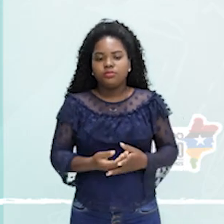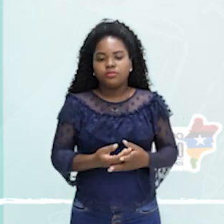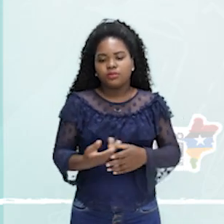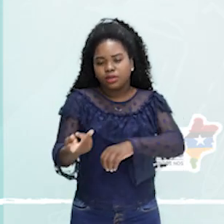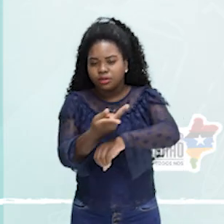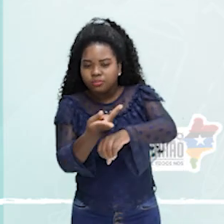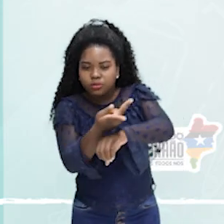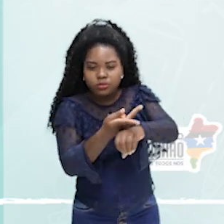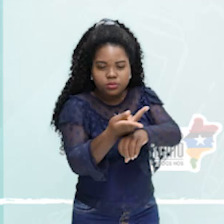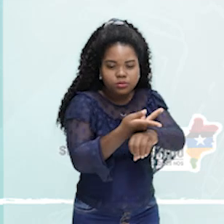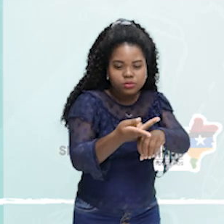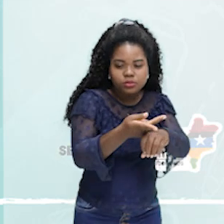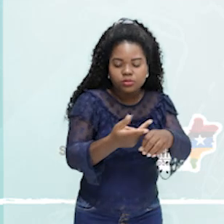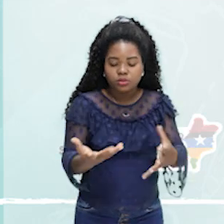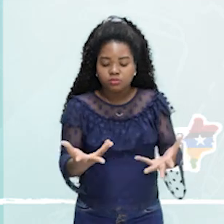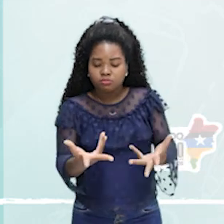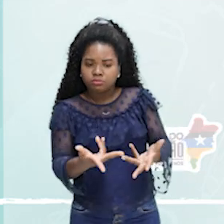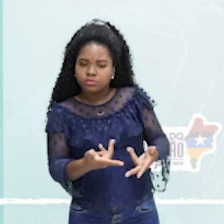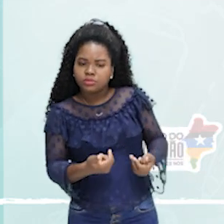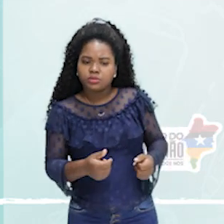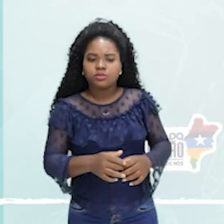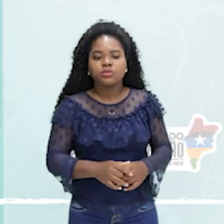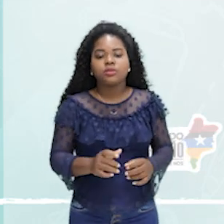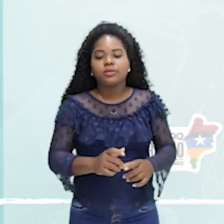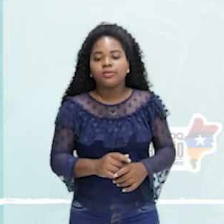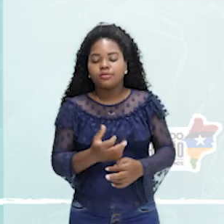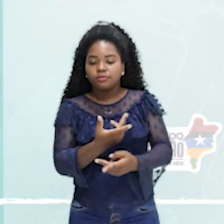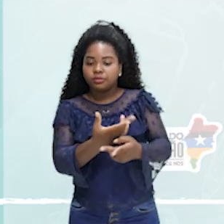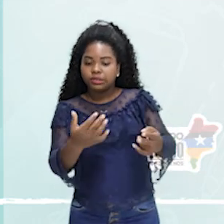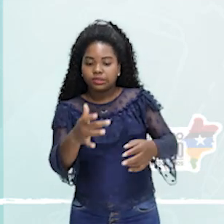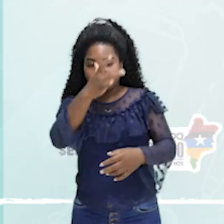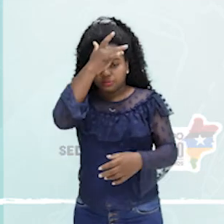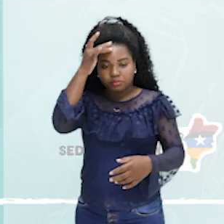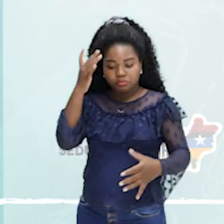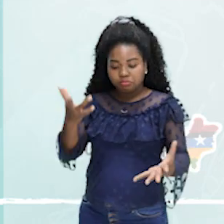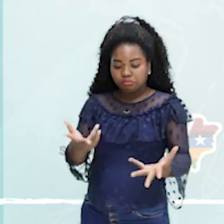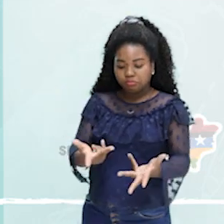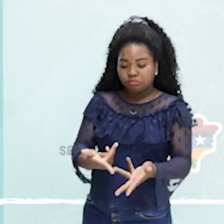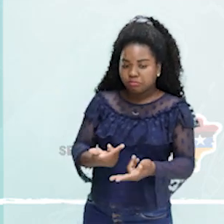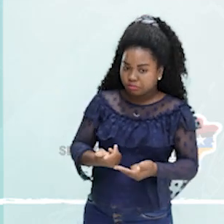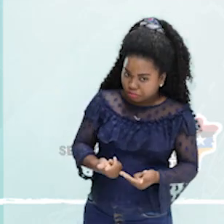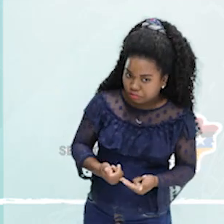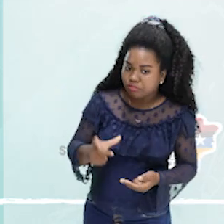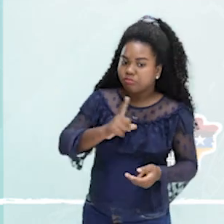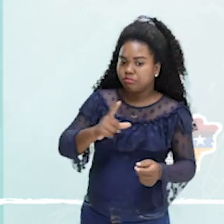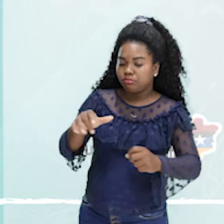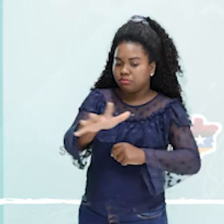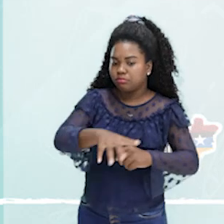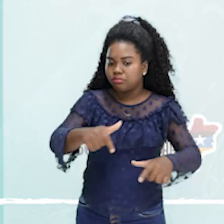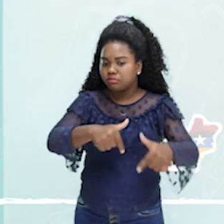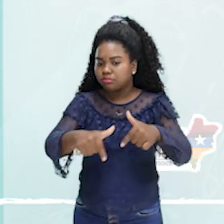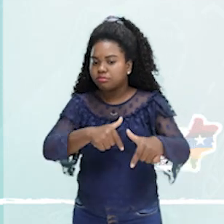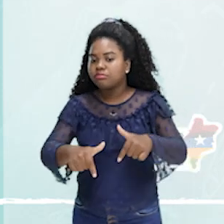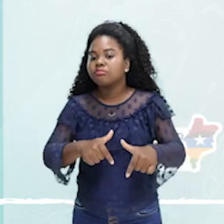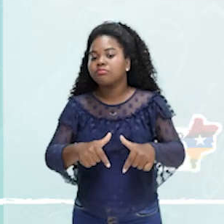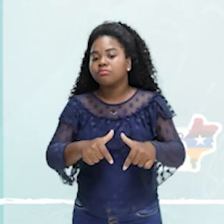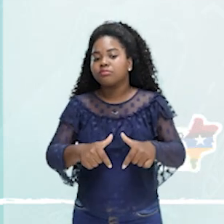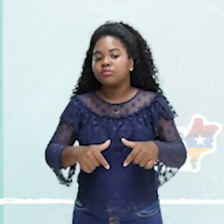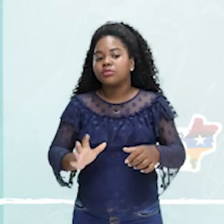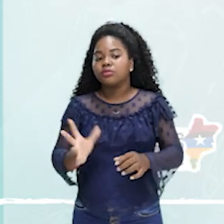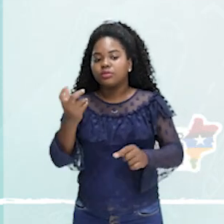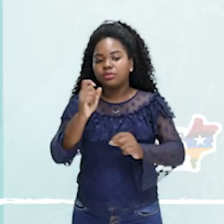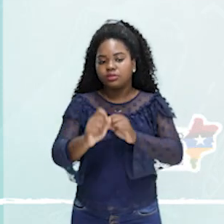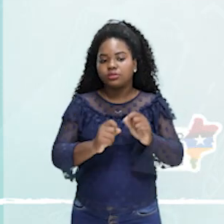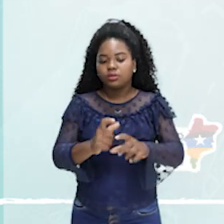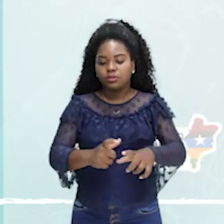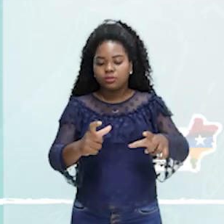qualificação profissional, ou seja, quanto mais pessoas qualificadas há no mercado, isso vai acarretar um